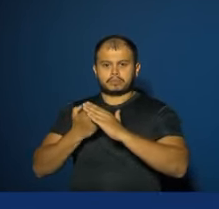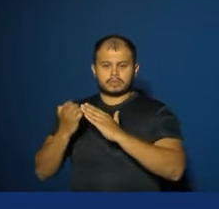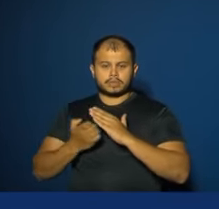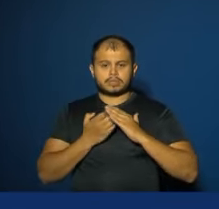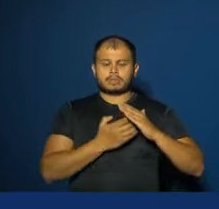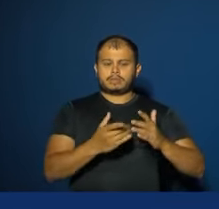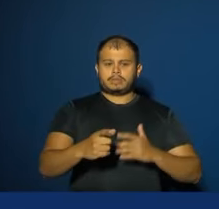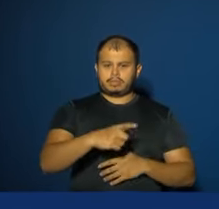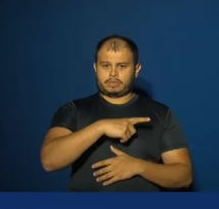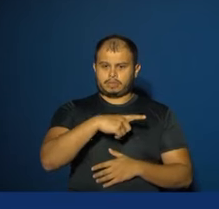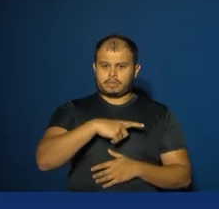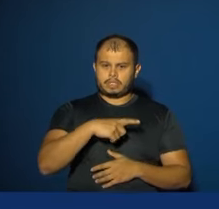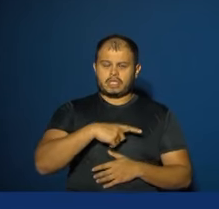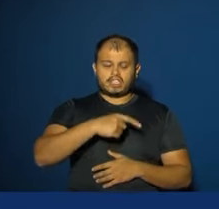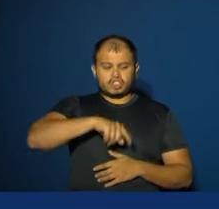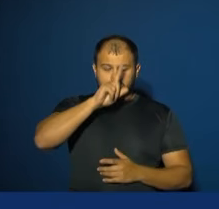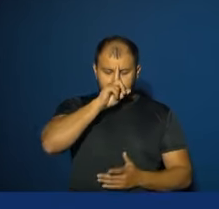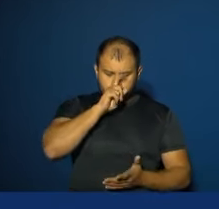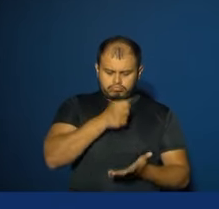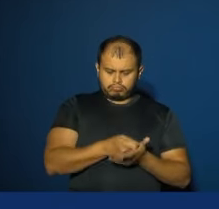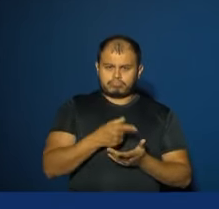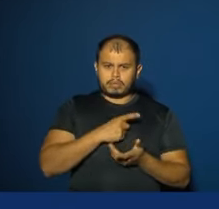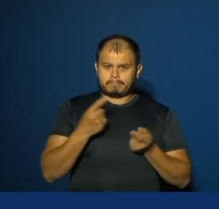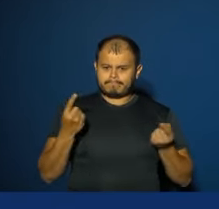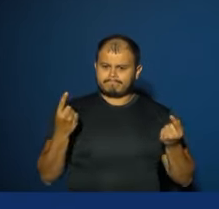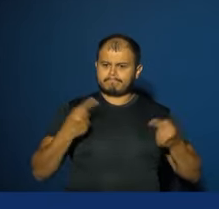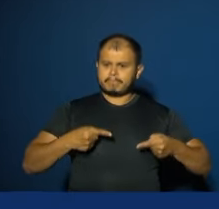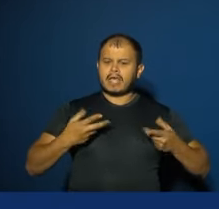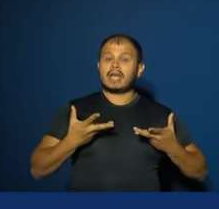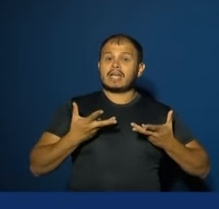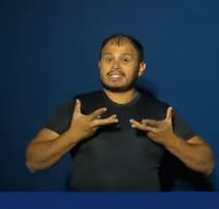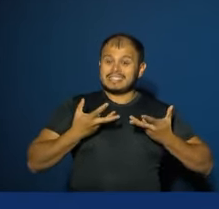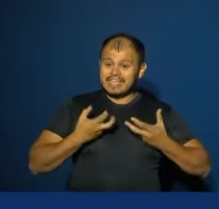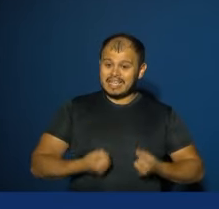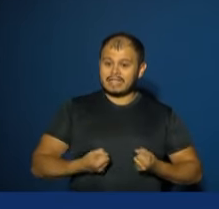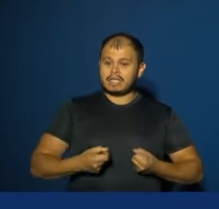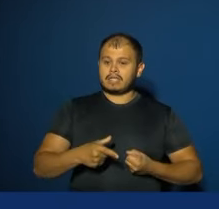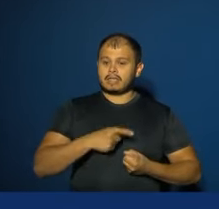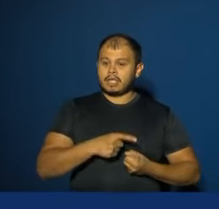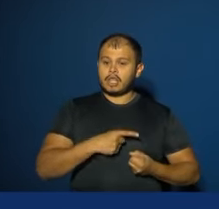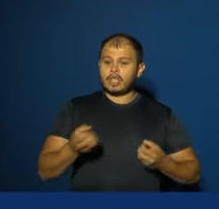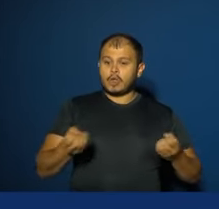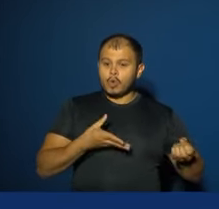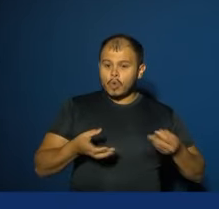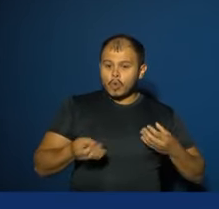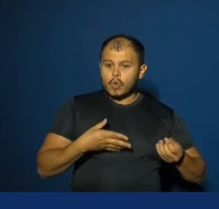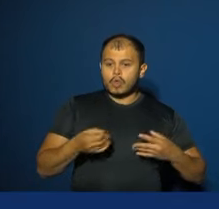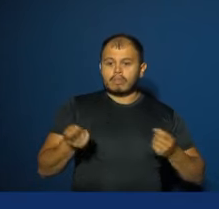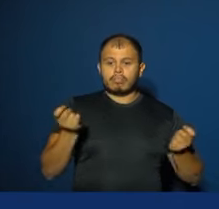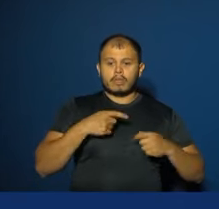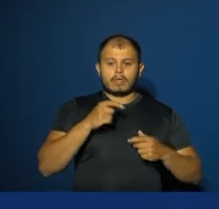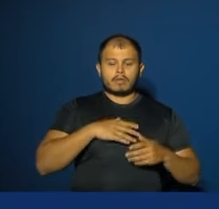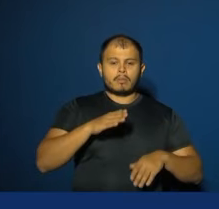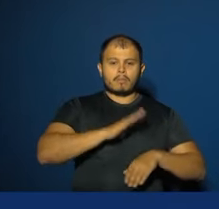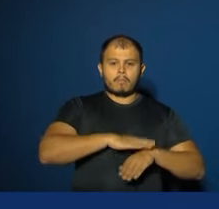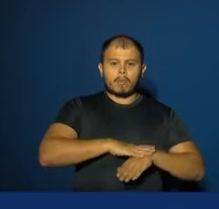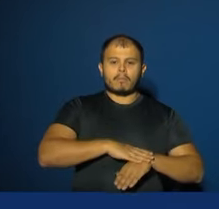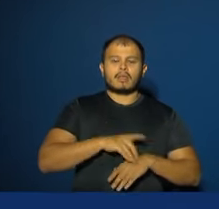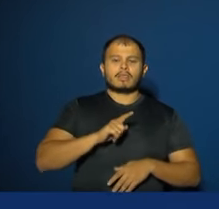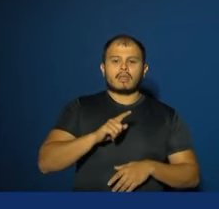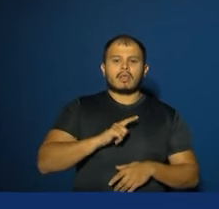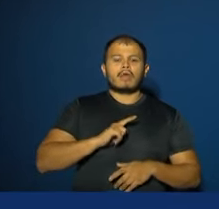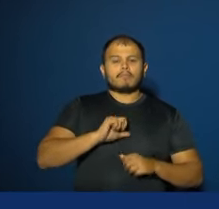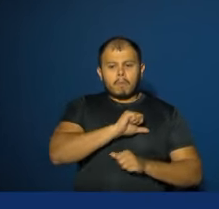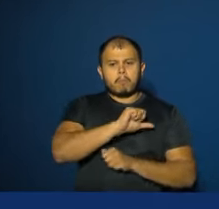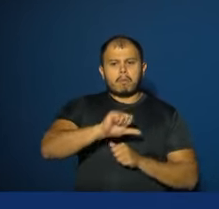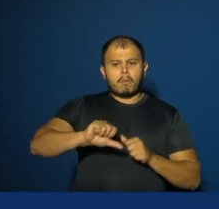decisão de encarar esse desafio, né, dessas novas opções, desse novo momento que o consumidor está